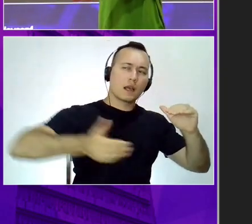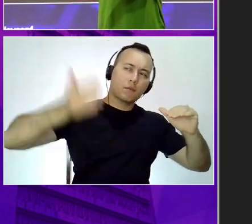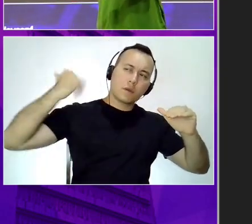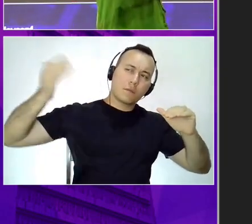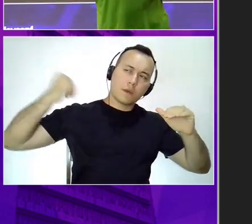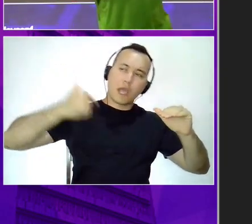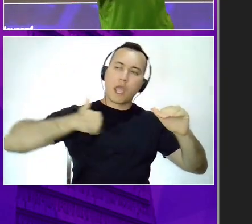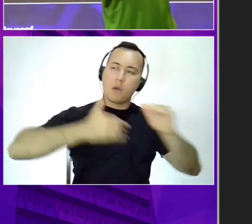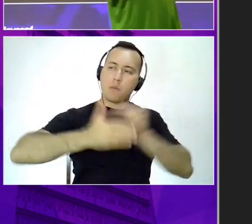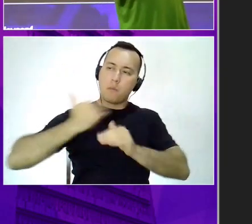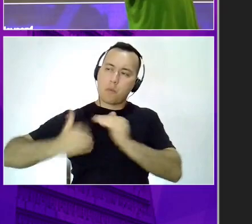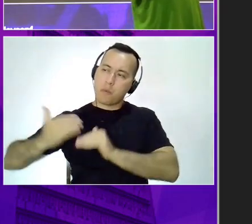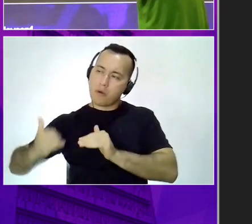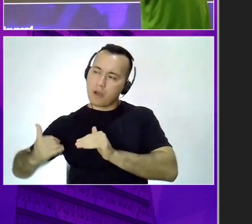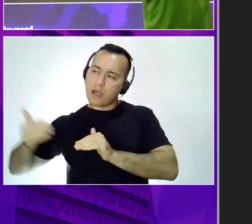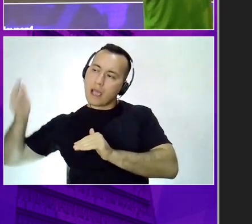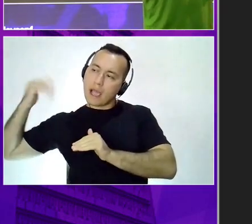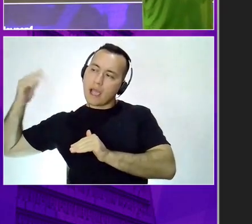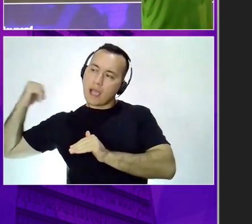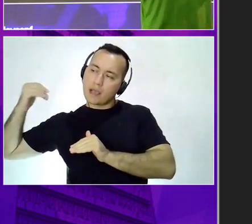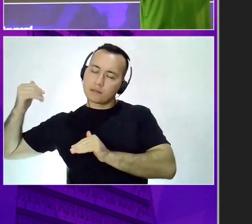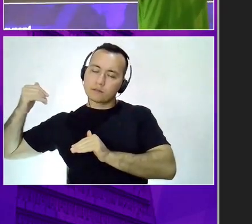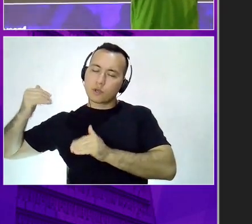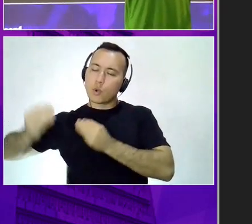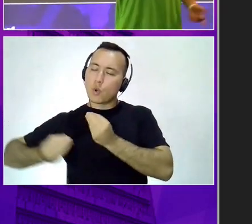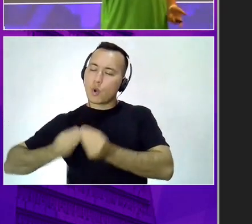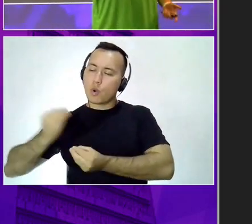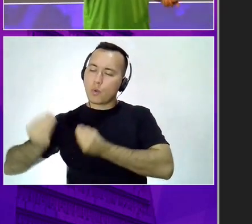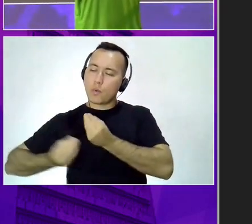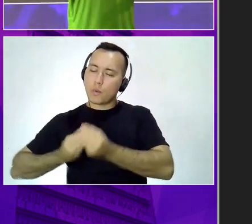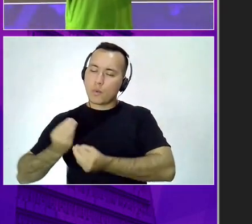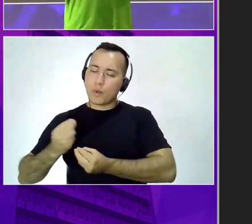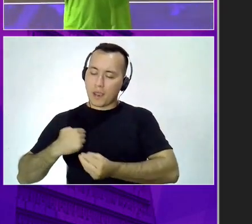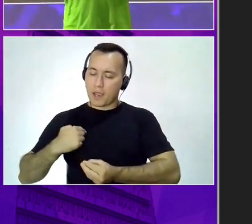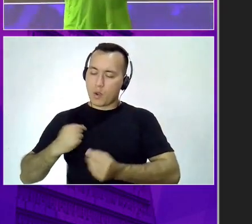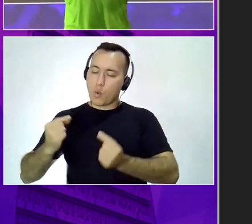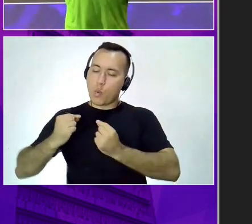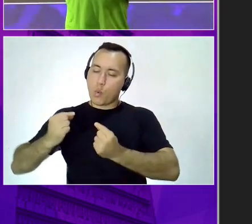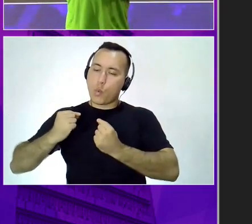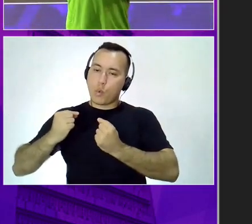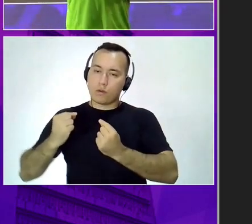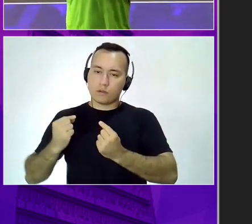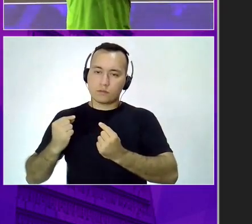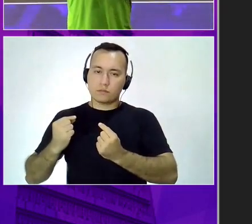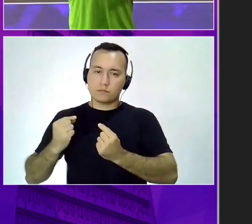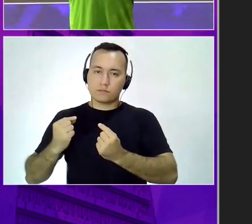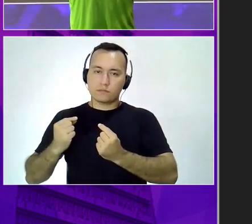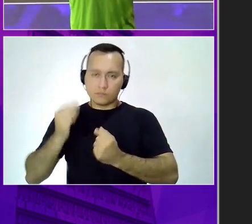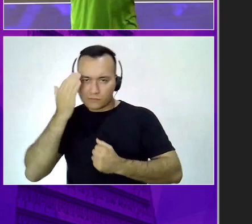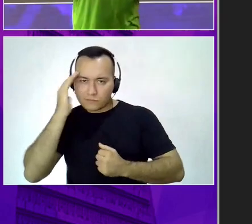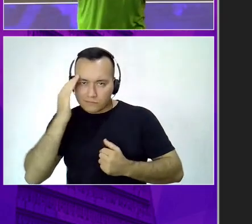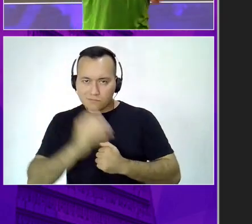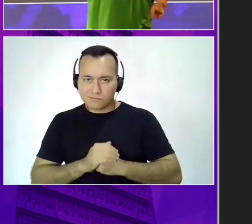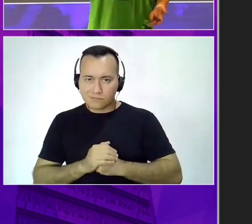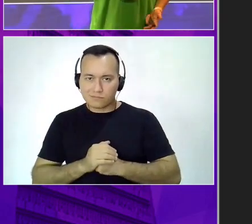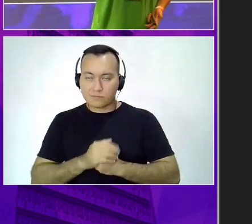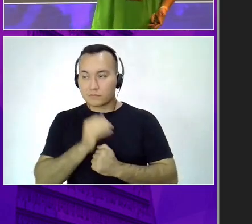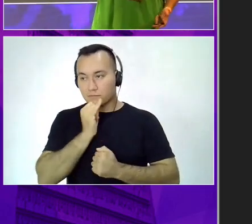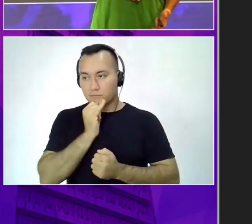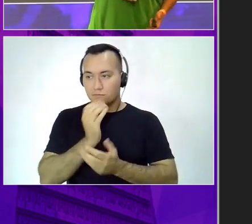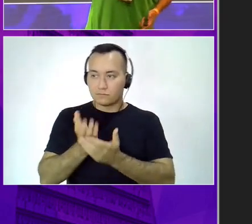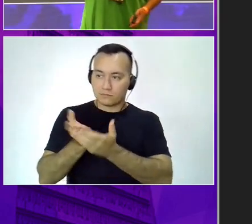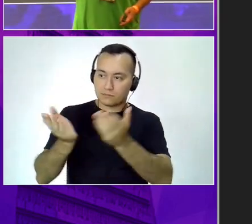coisas, precisamos conectar com o passado. Como eu falei, né? Eles começaram no início e começaram dando o primeiro